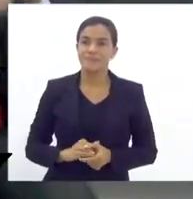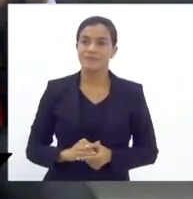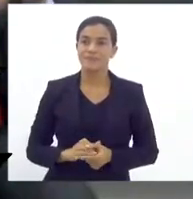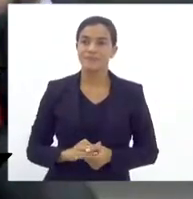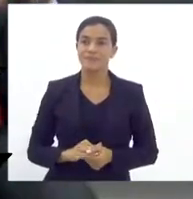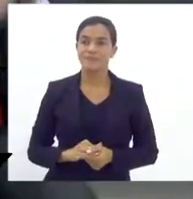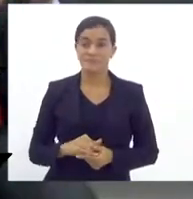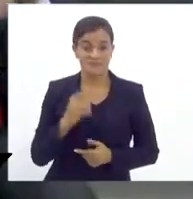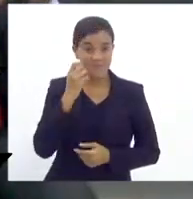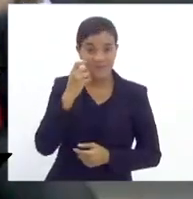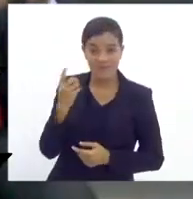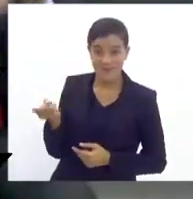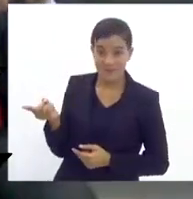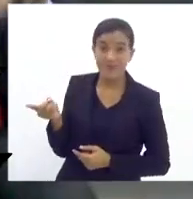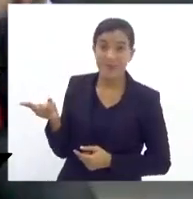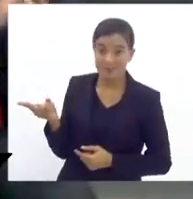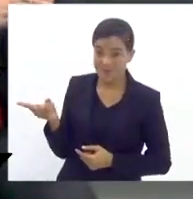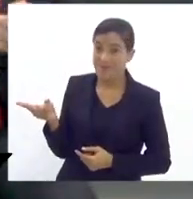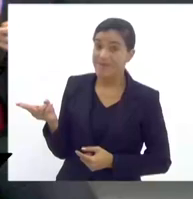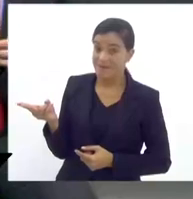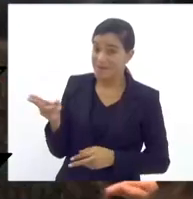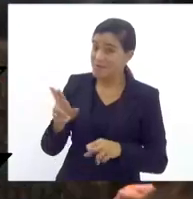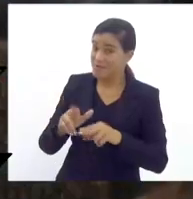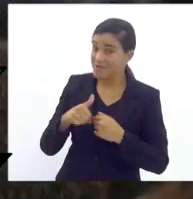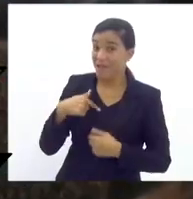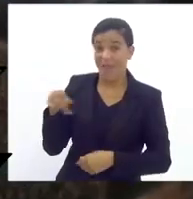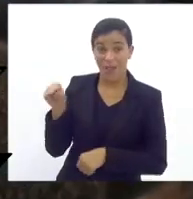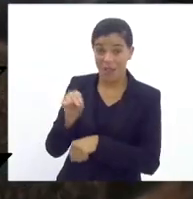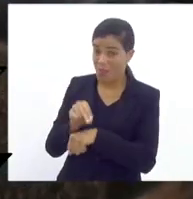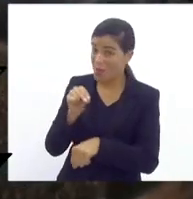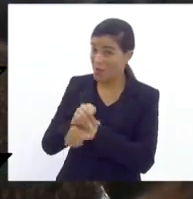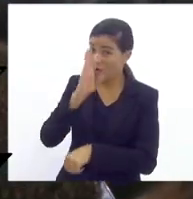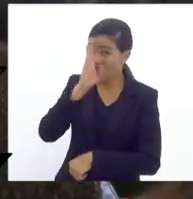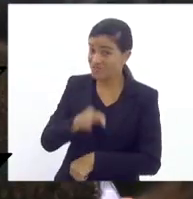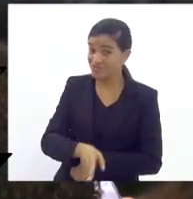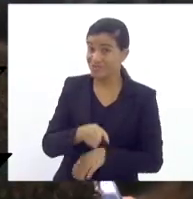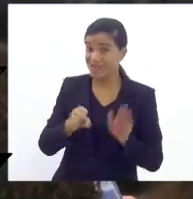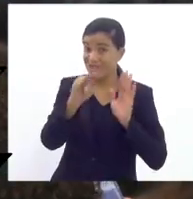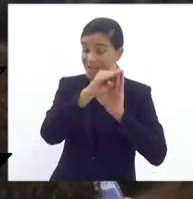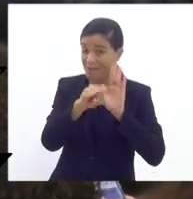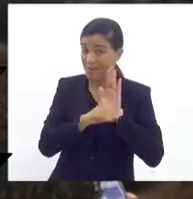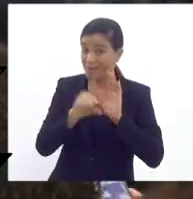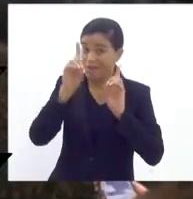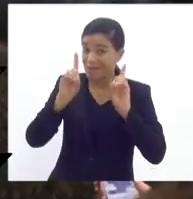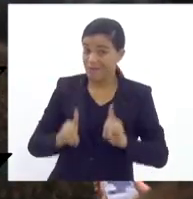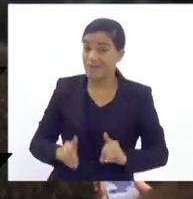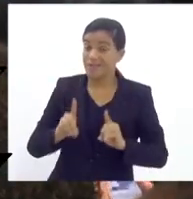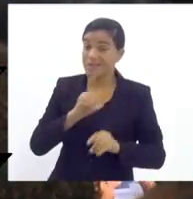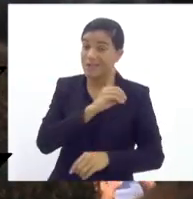vocês viram que isso porque ela não cuida diretamente da pauta na Defensoria Pública